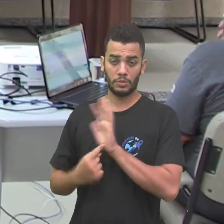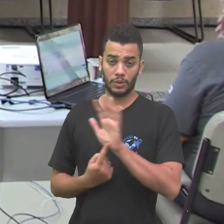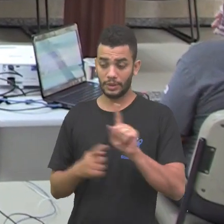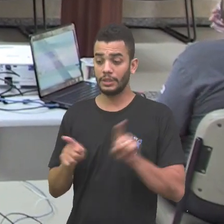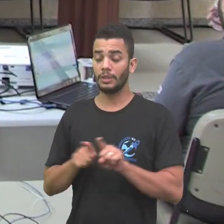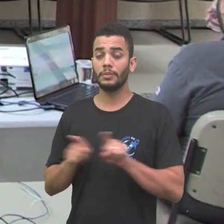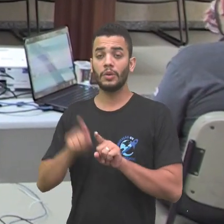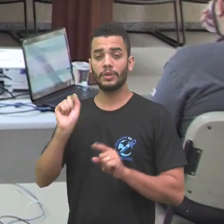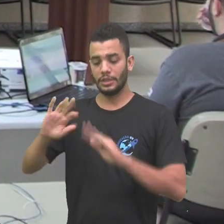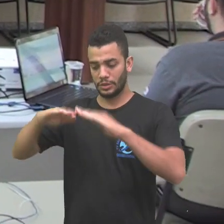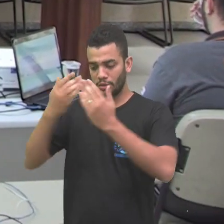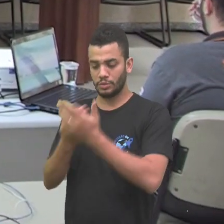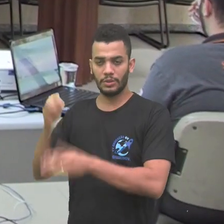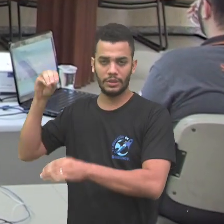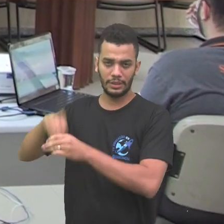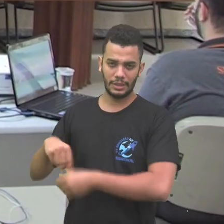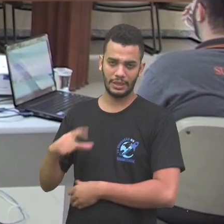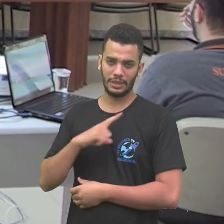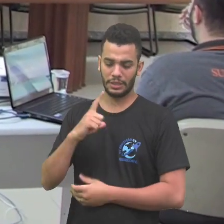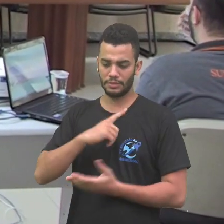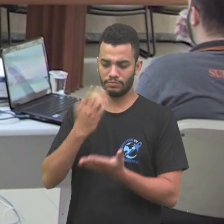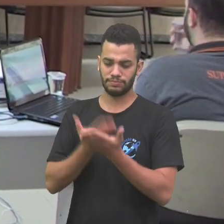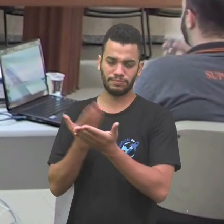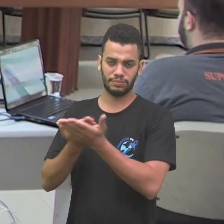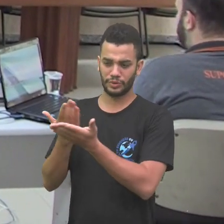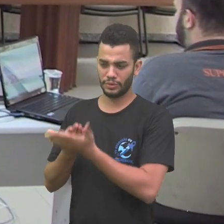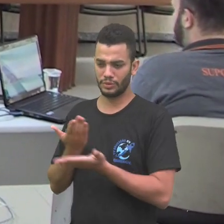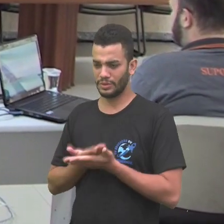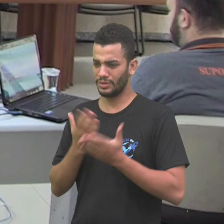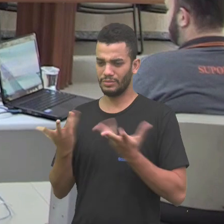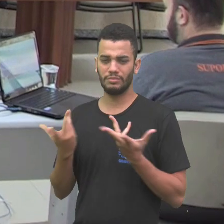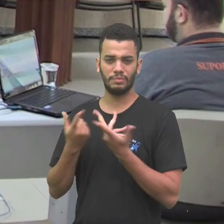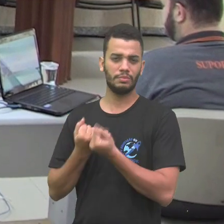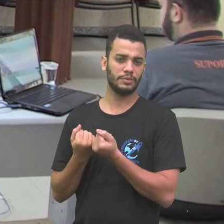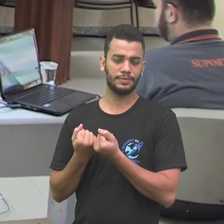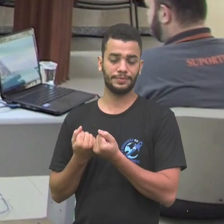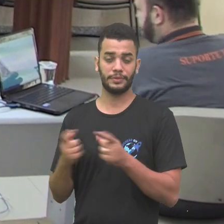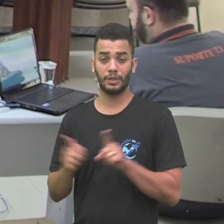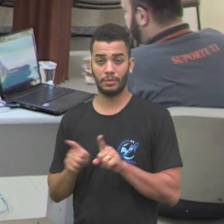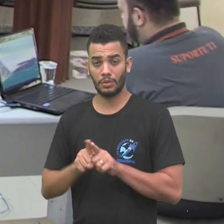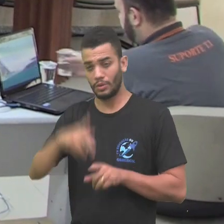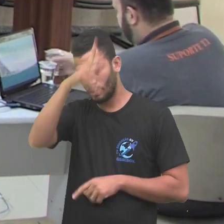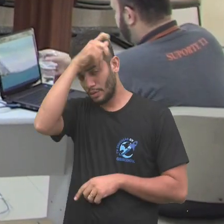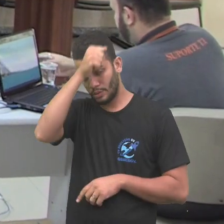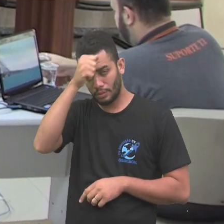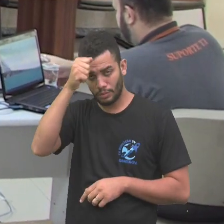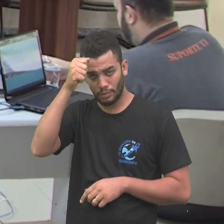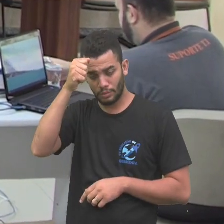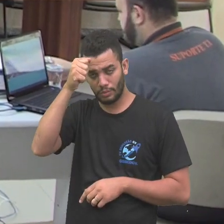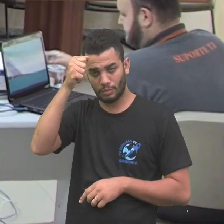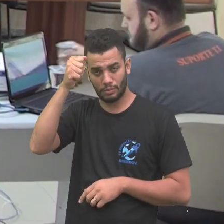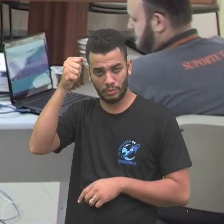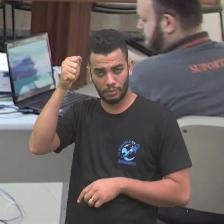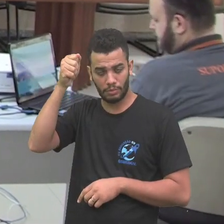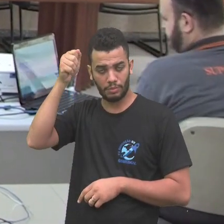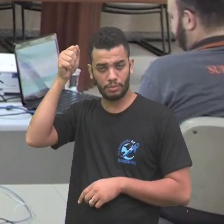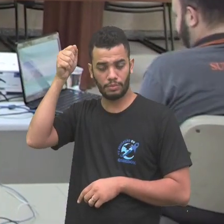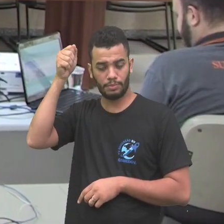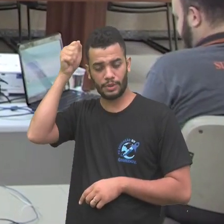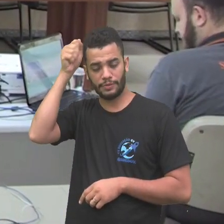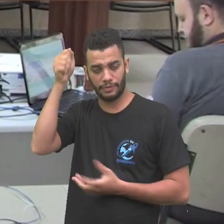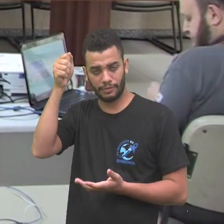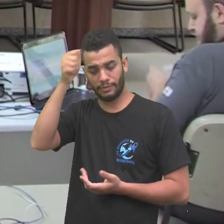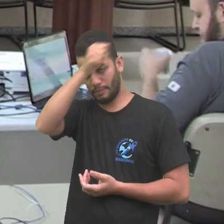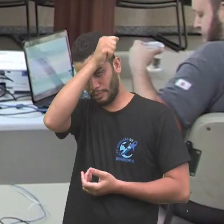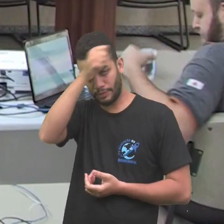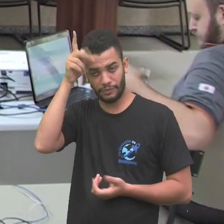Ismed, graças à gestão André Merlo, que tem nos dado todo o apoio, consegue promover uma educação de qualidade com reconhecimento em